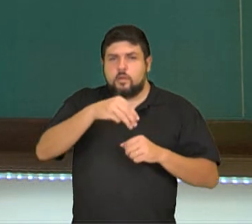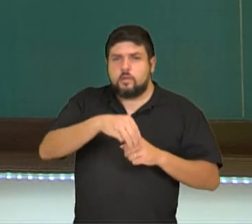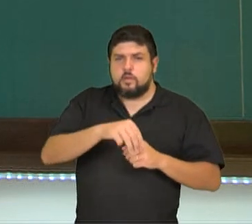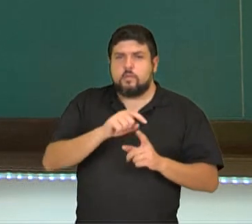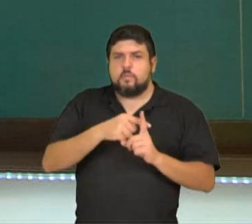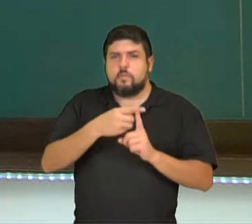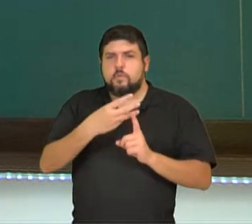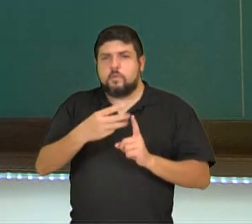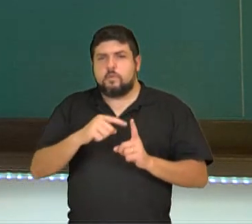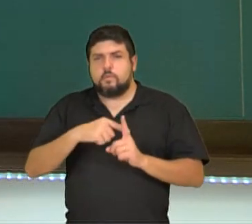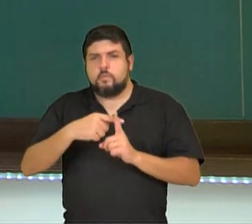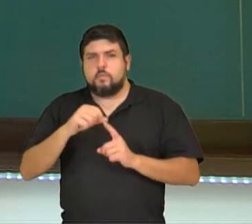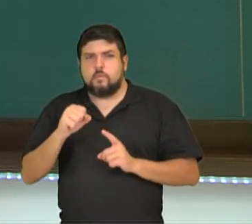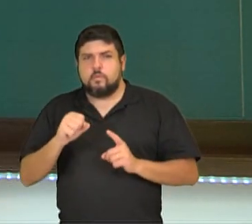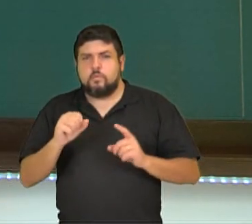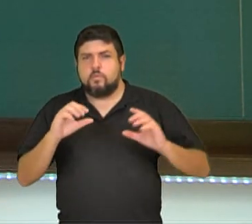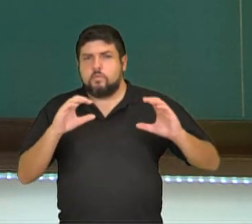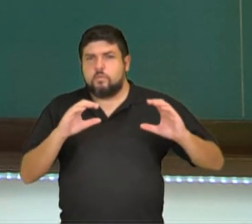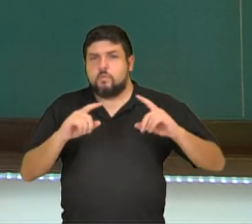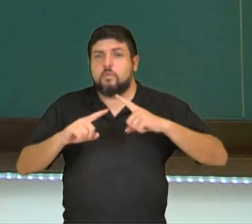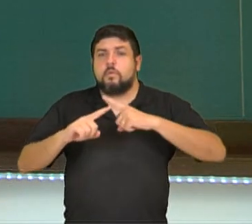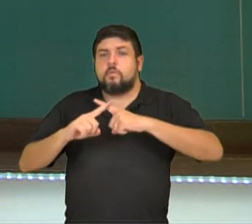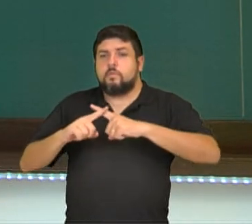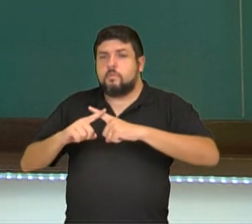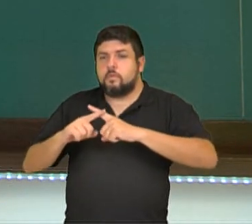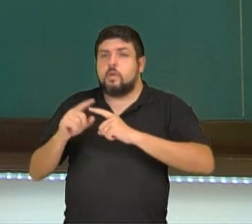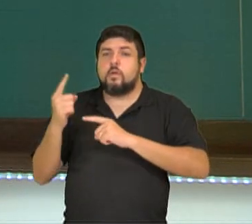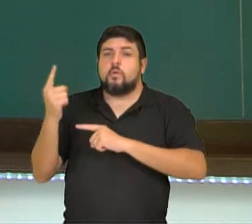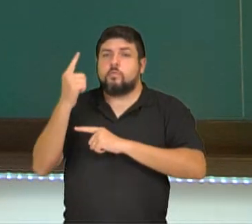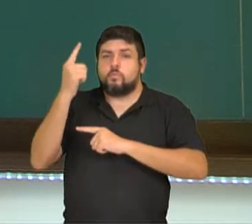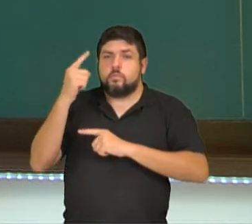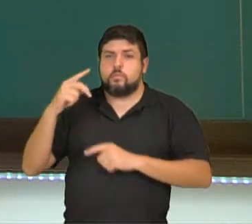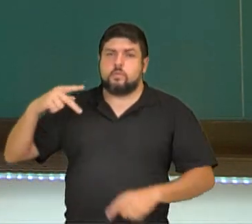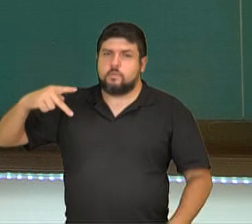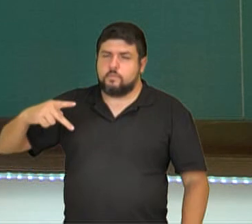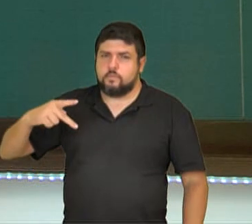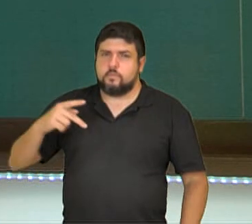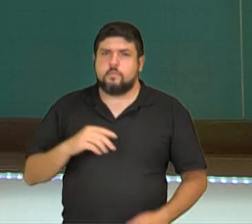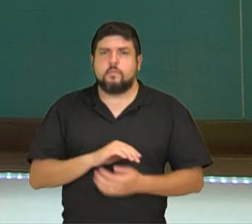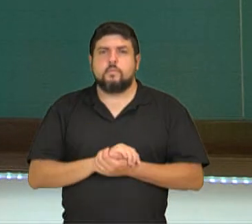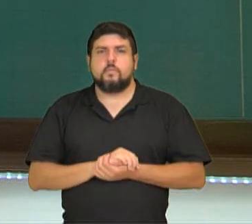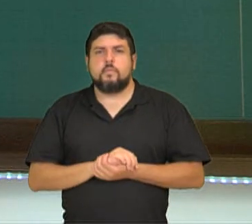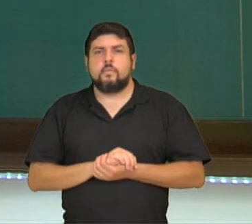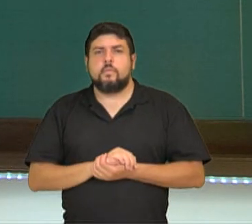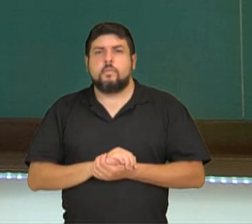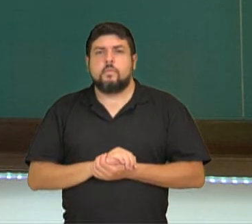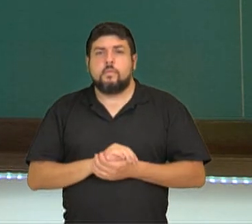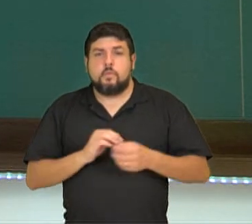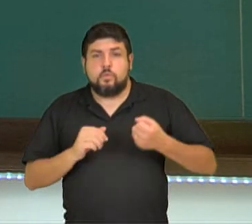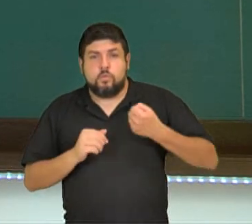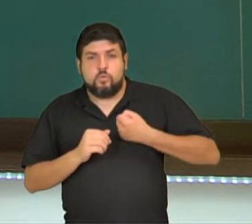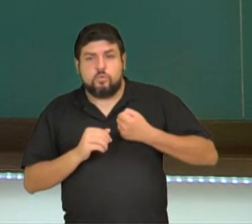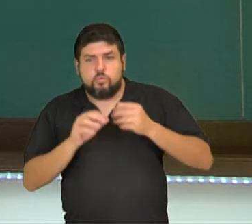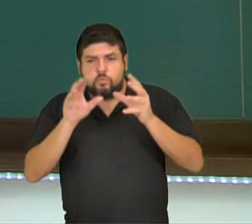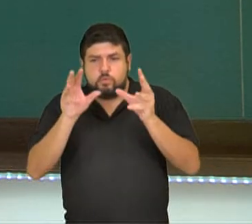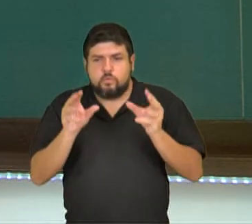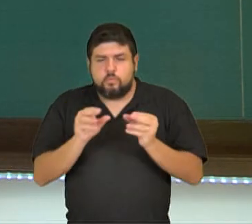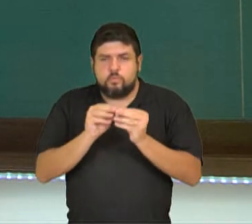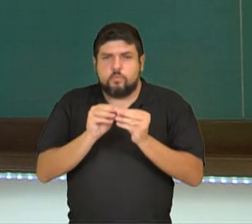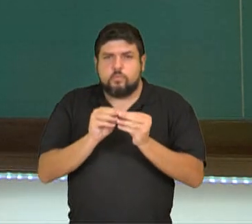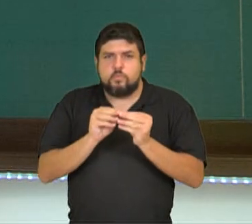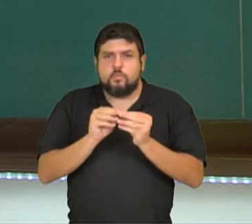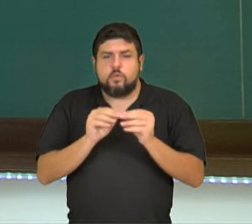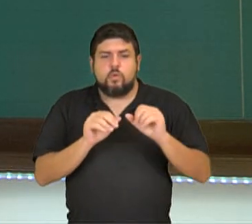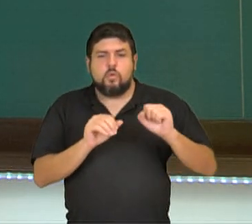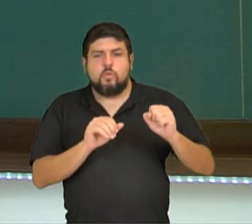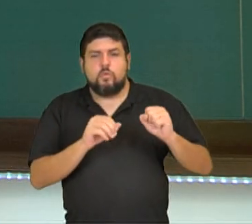altura desse retângulo que mede P. Então, aqui, ó, número eu posso juntar com número, concorda? 8 mais 3,